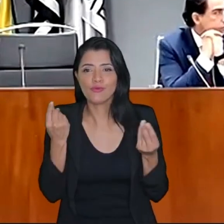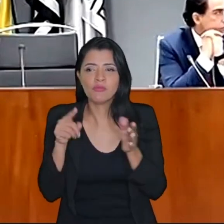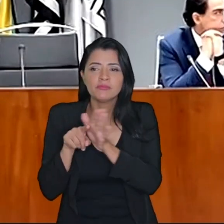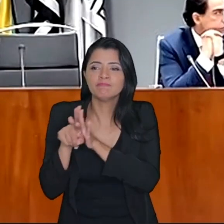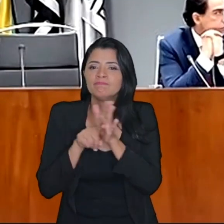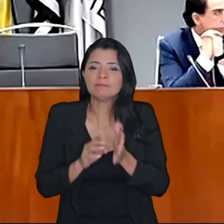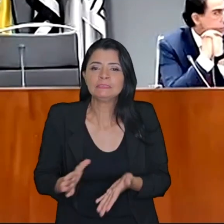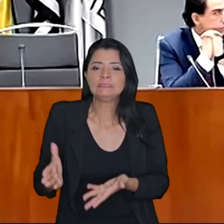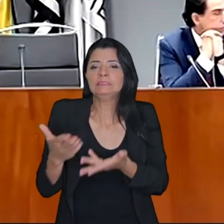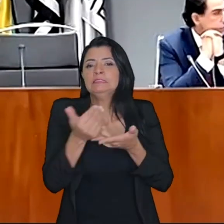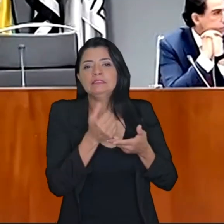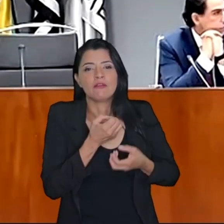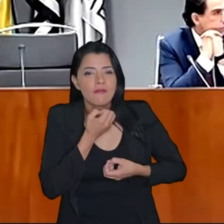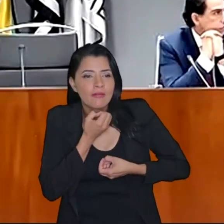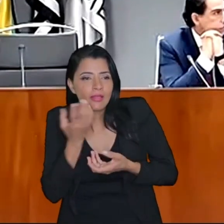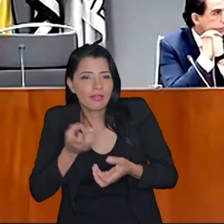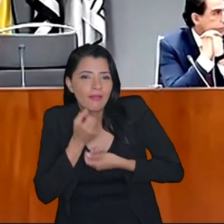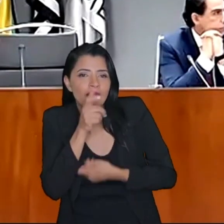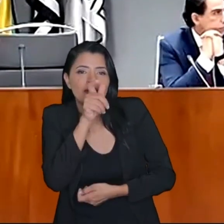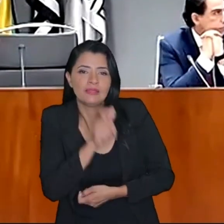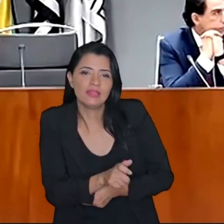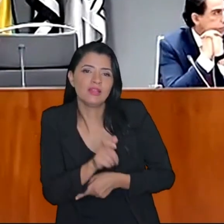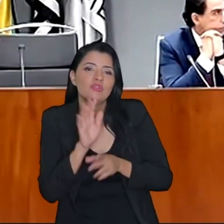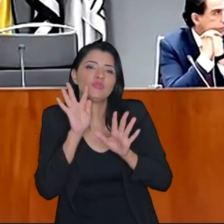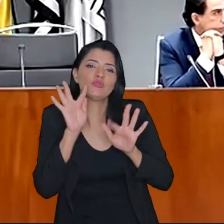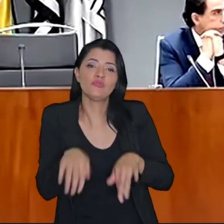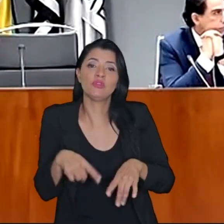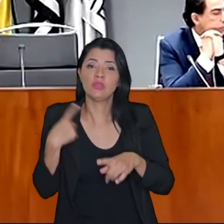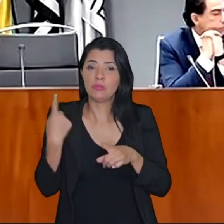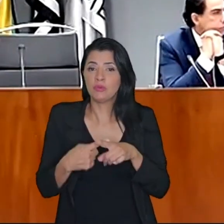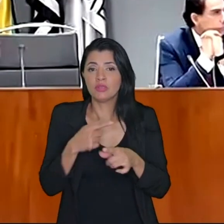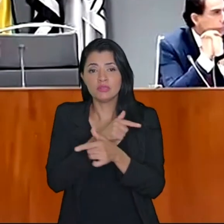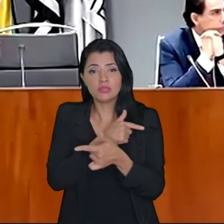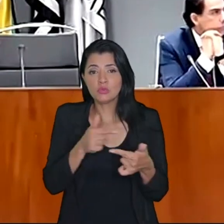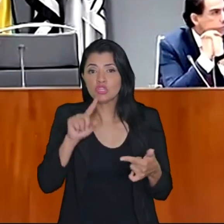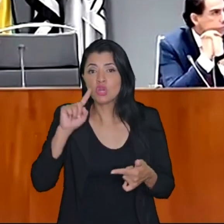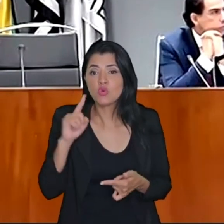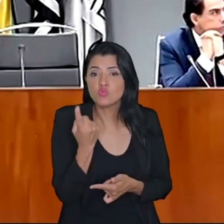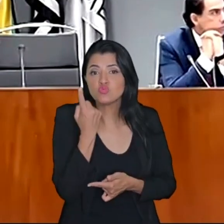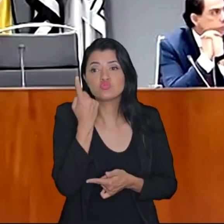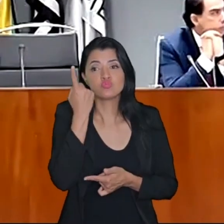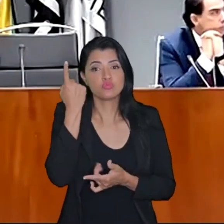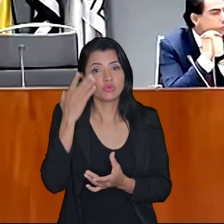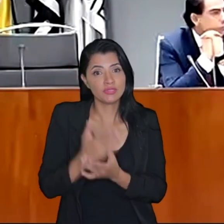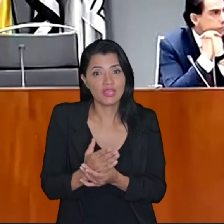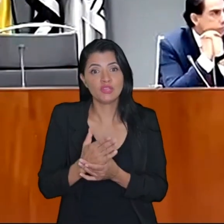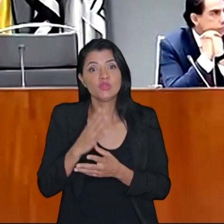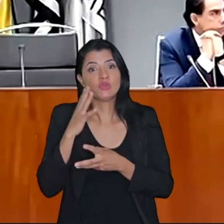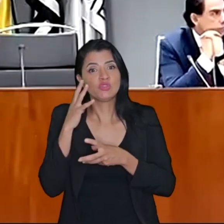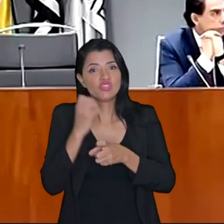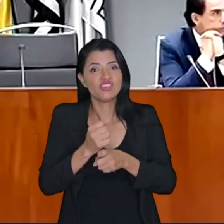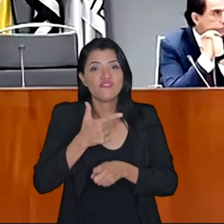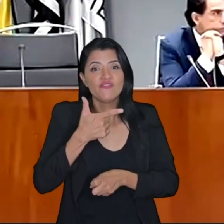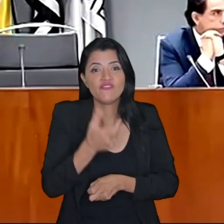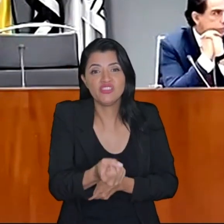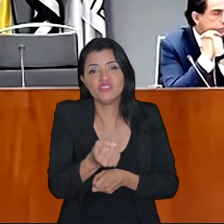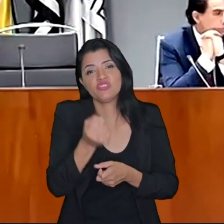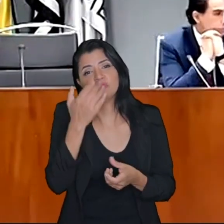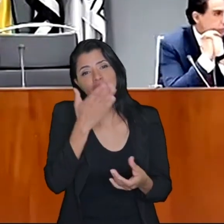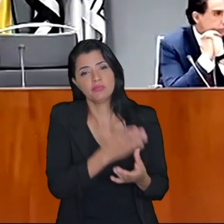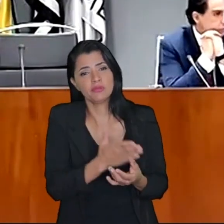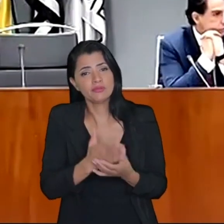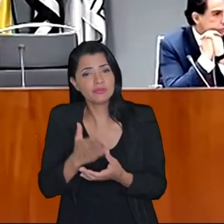da contribuição ou não do colaborador ao final, porque você não tinha um processo, você tinha 20 processos. Um